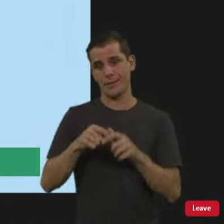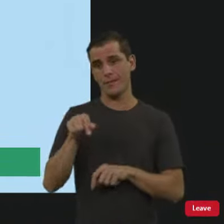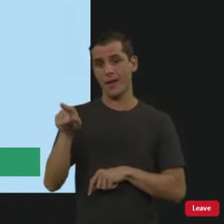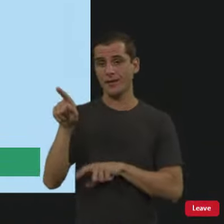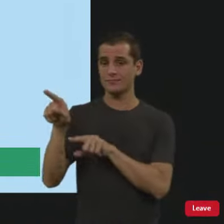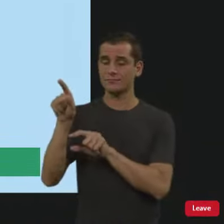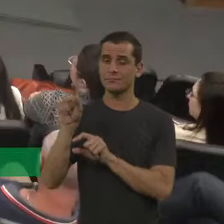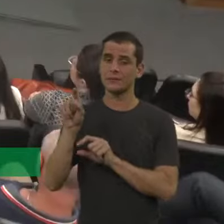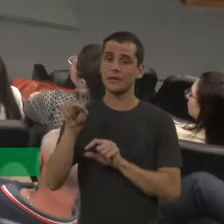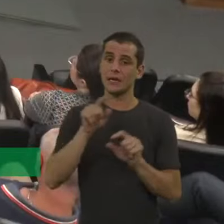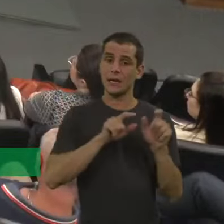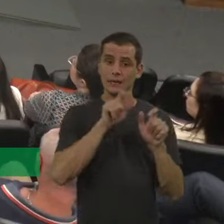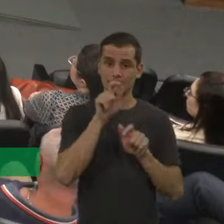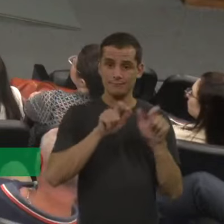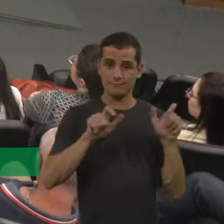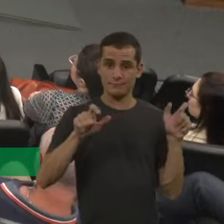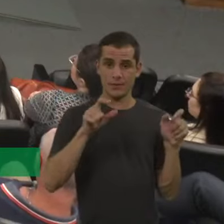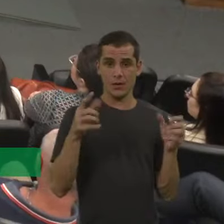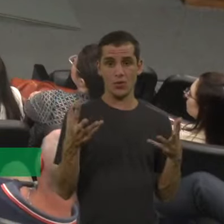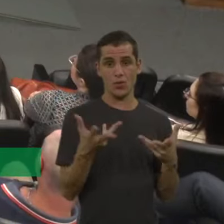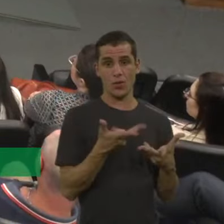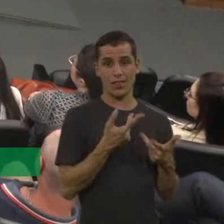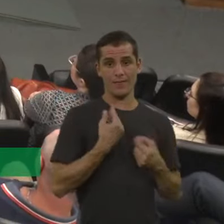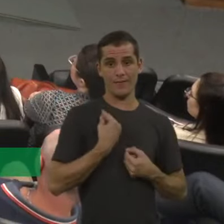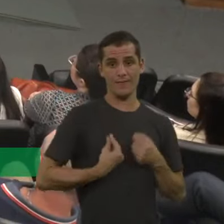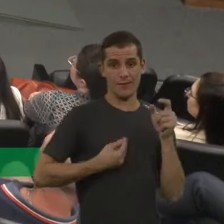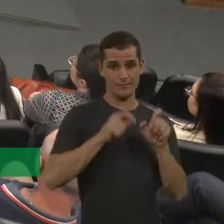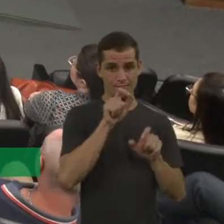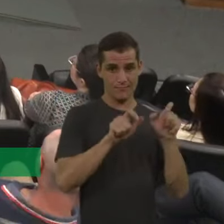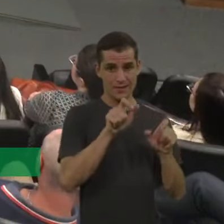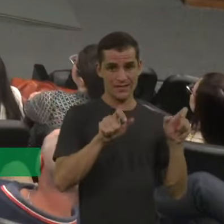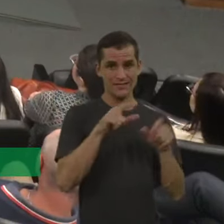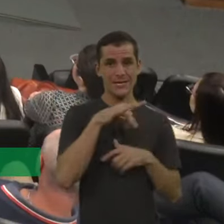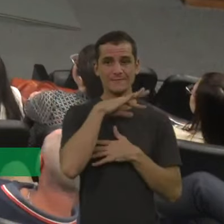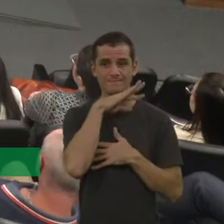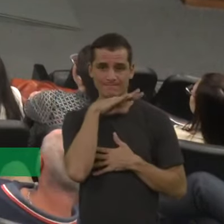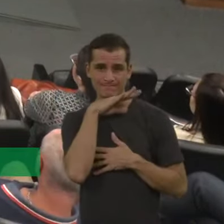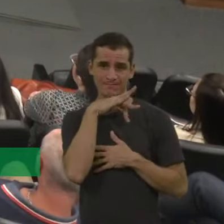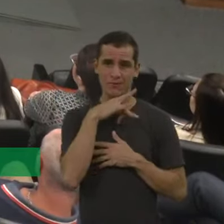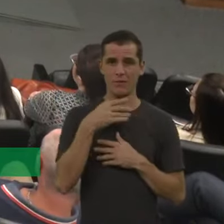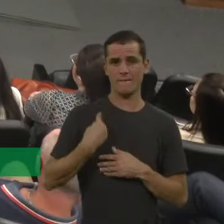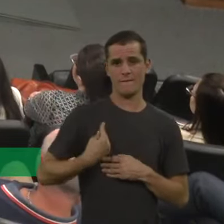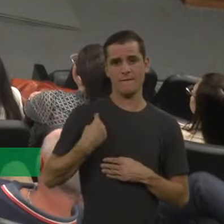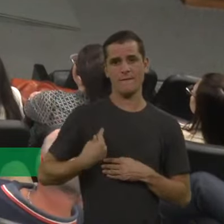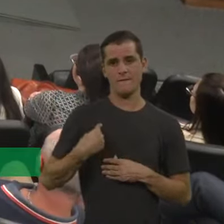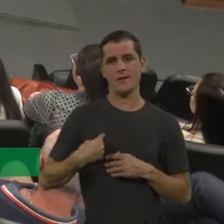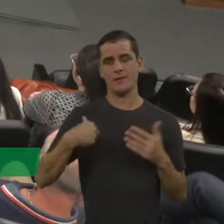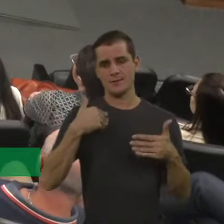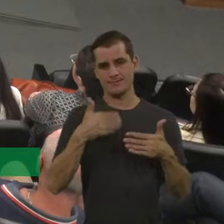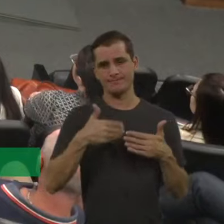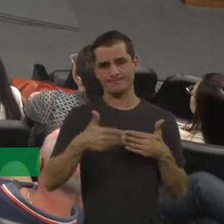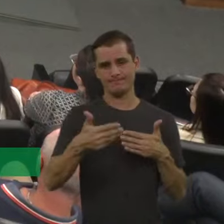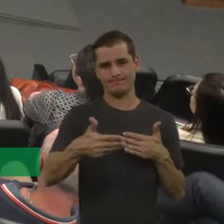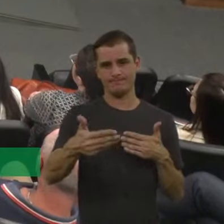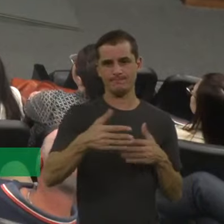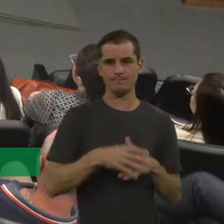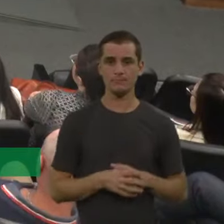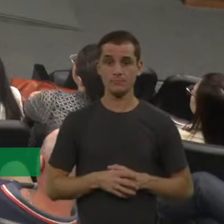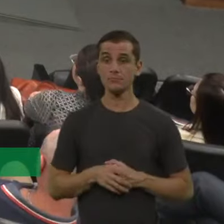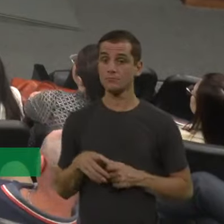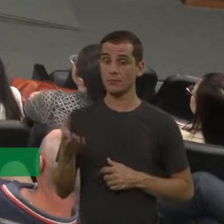que a qualidade de vida desses pacientes seja ruim, né? Nós fizemos um levantamento em 2018, eu